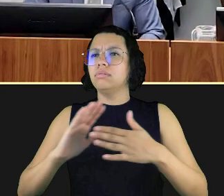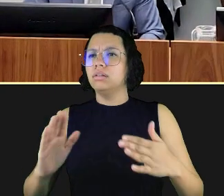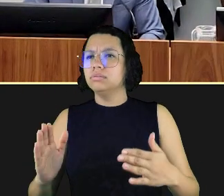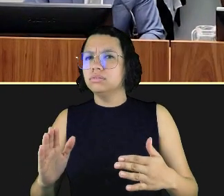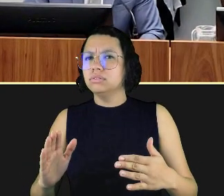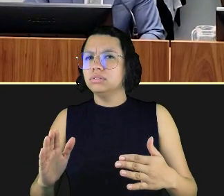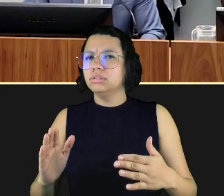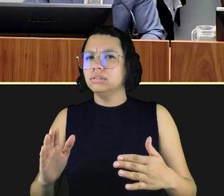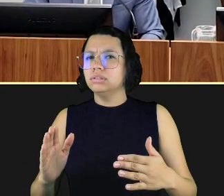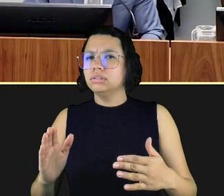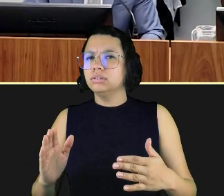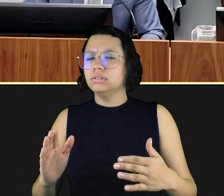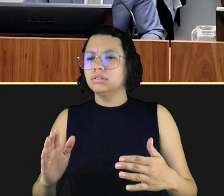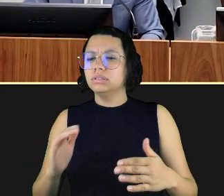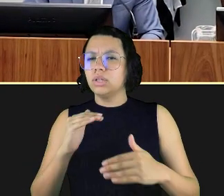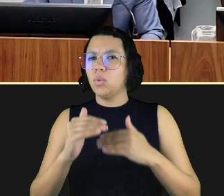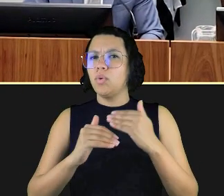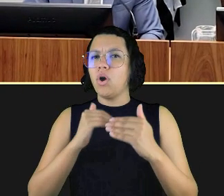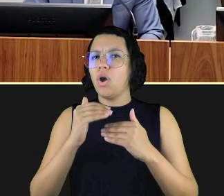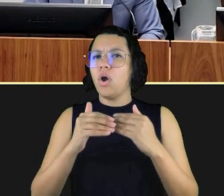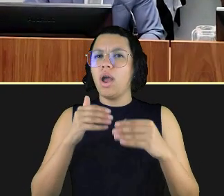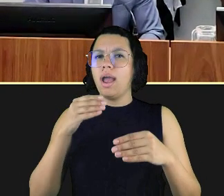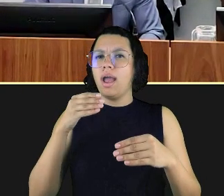no juízo da execução,